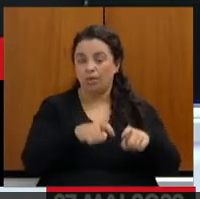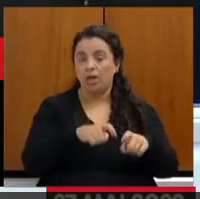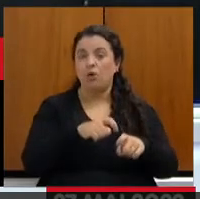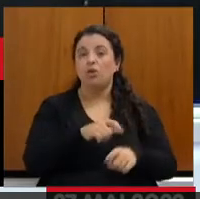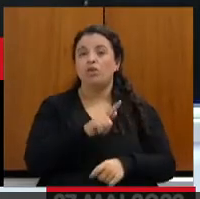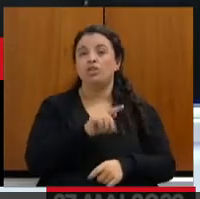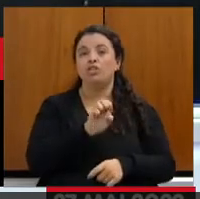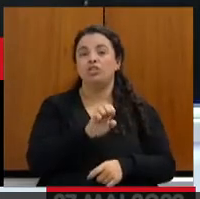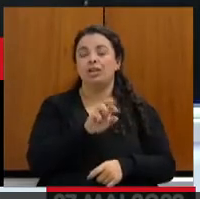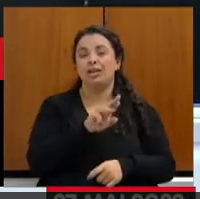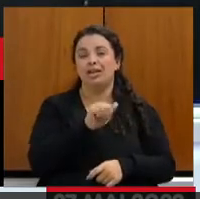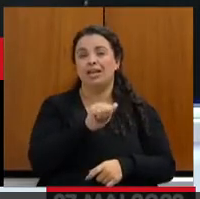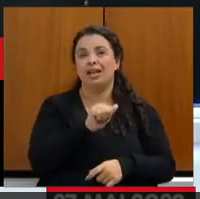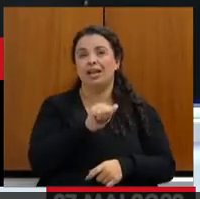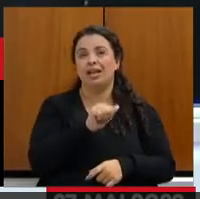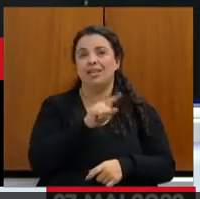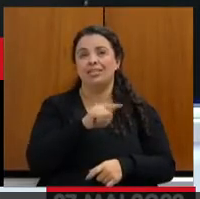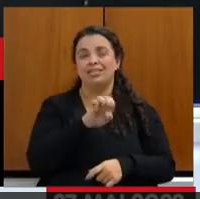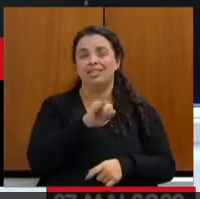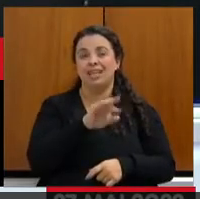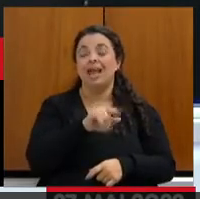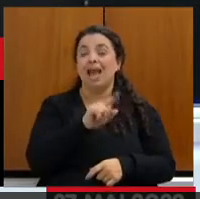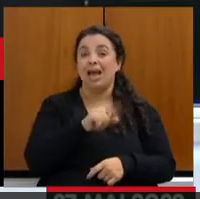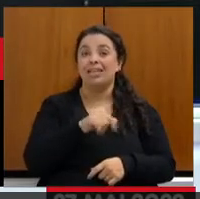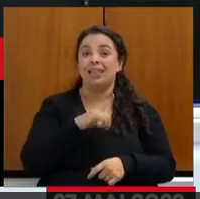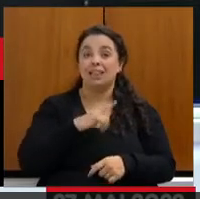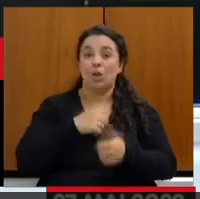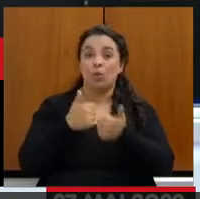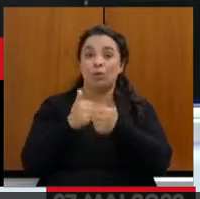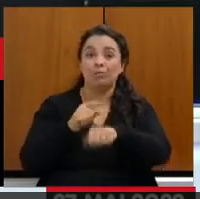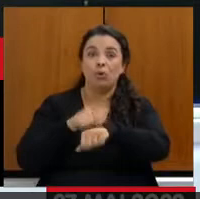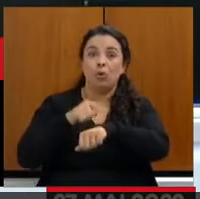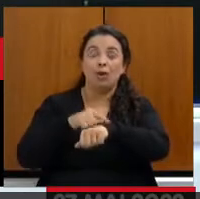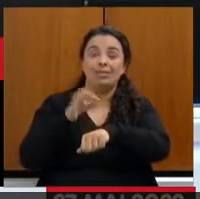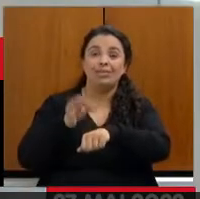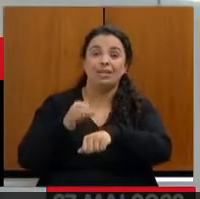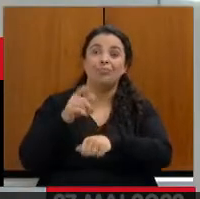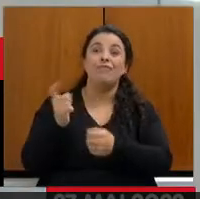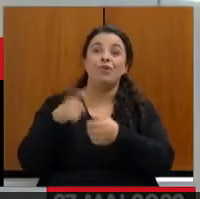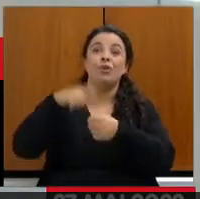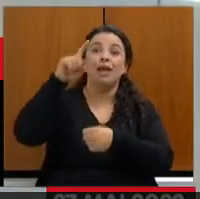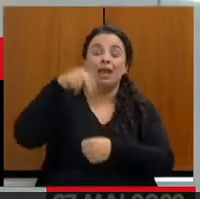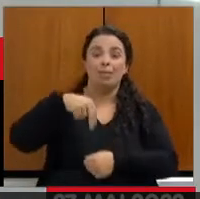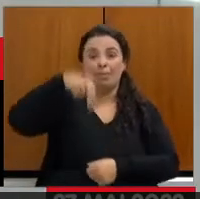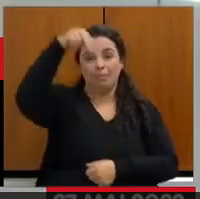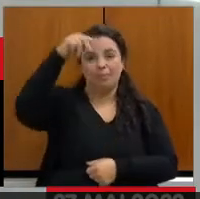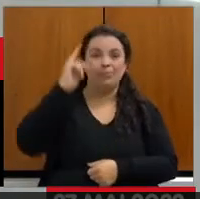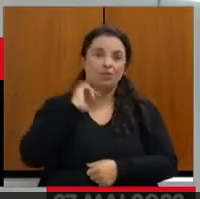geladeira Ambas estão de retorno marcado agora para o norte de Minas